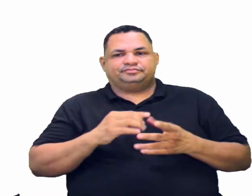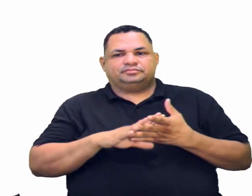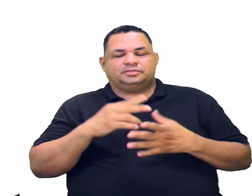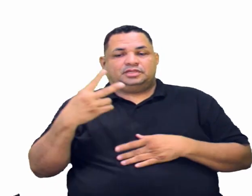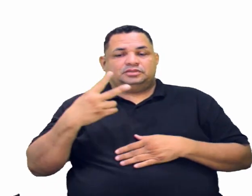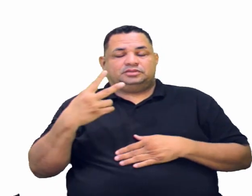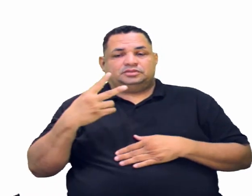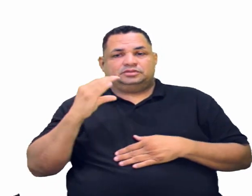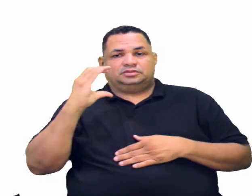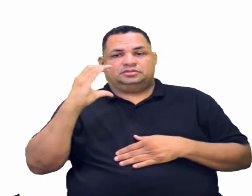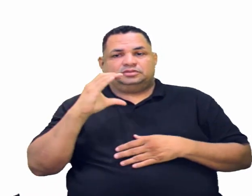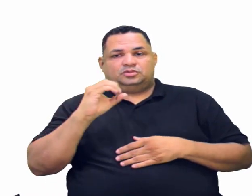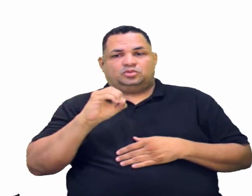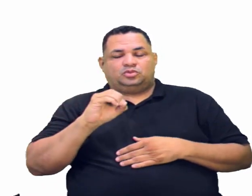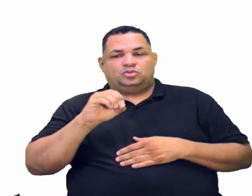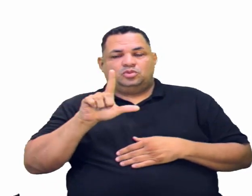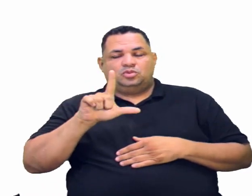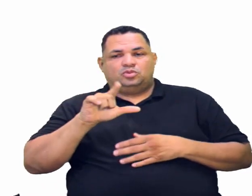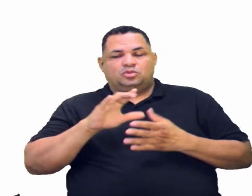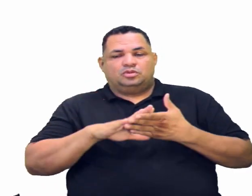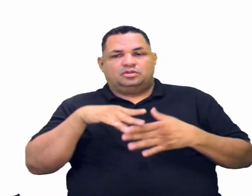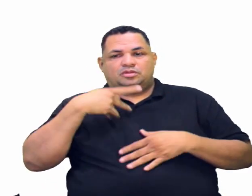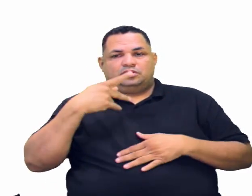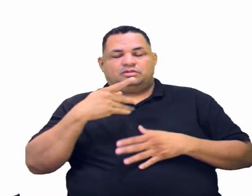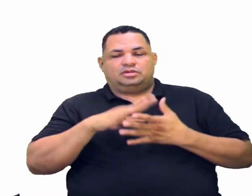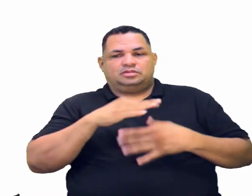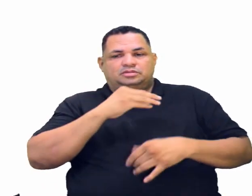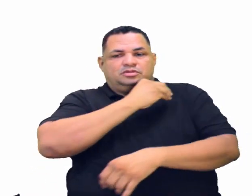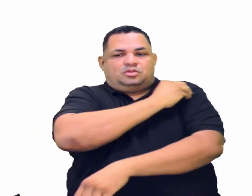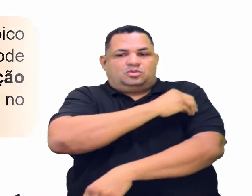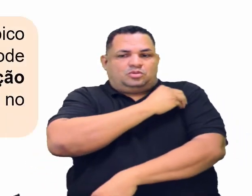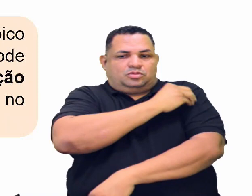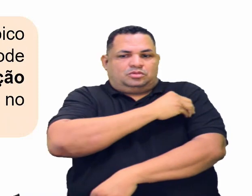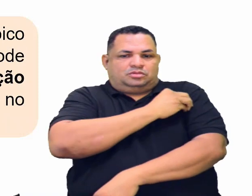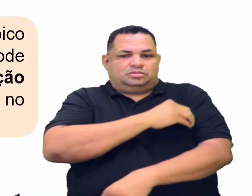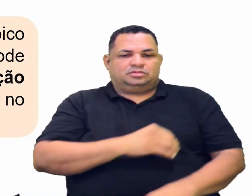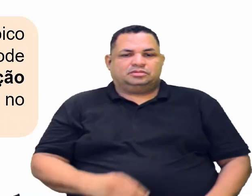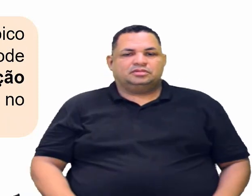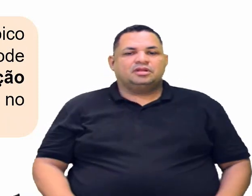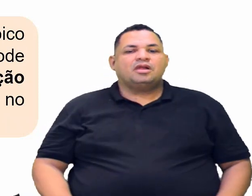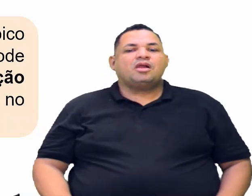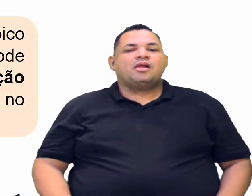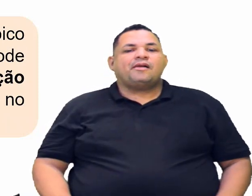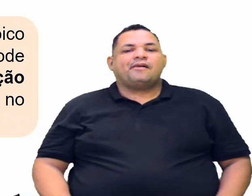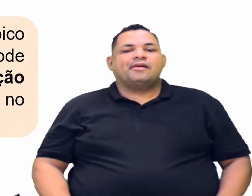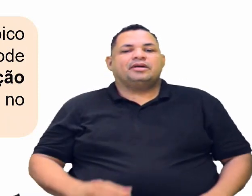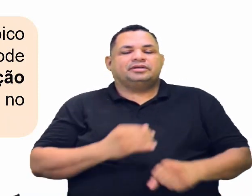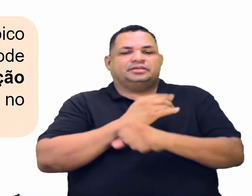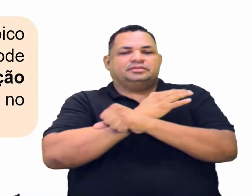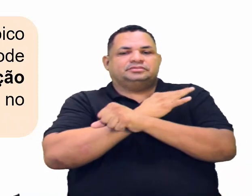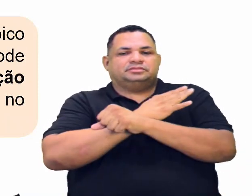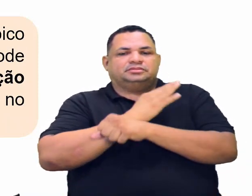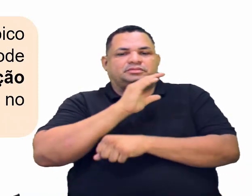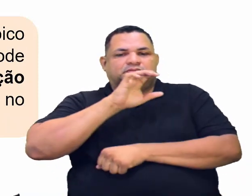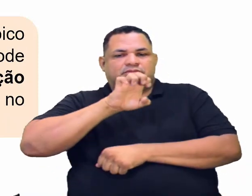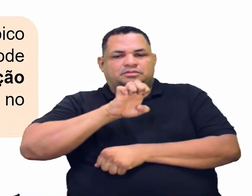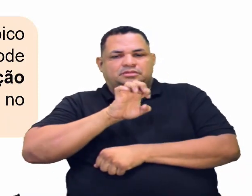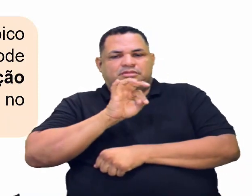segundo carbono e ol porque trata-se de um álcool. Tranquilo? O